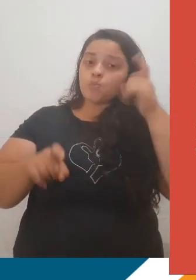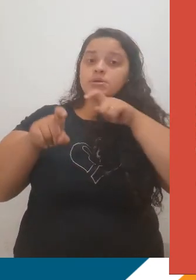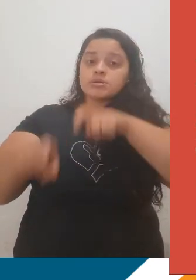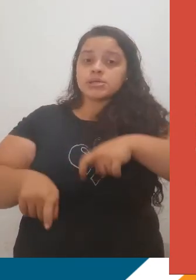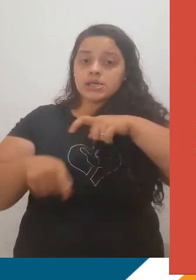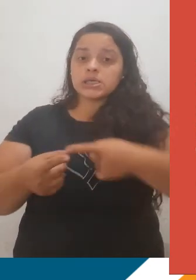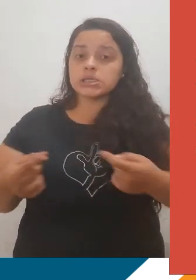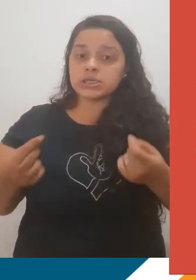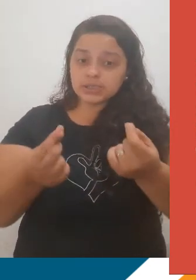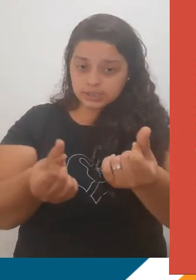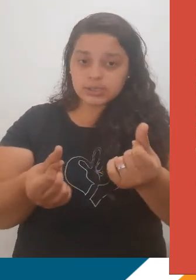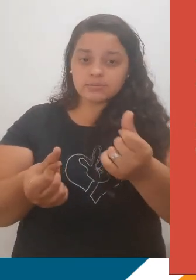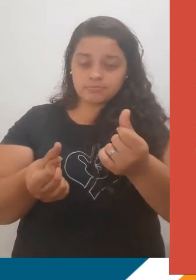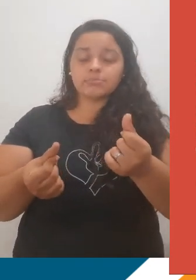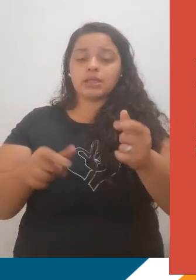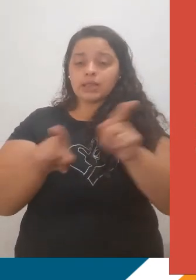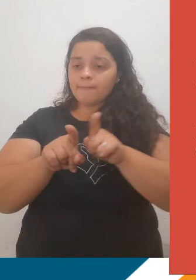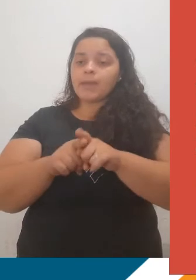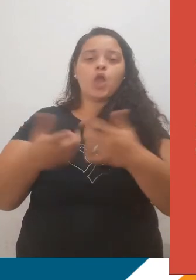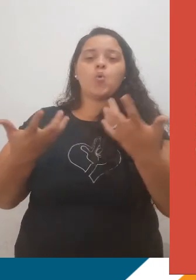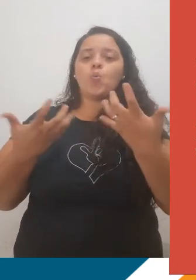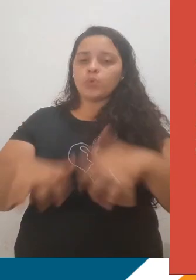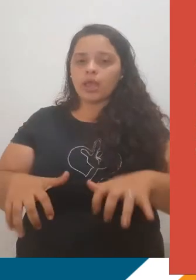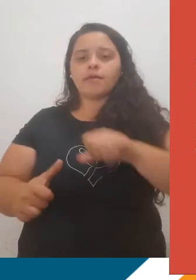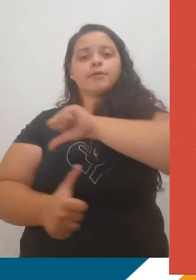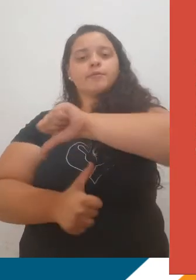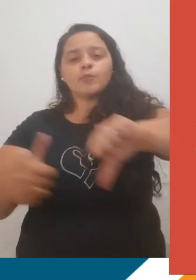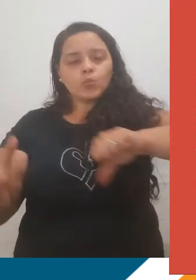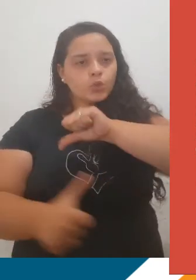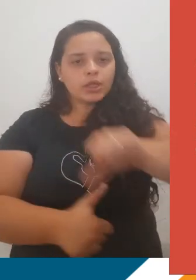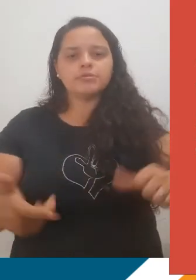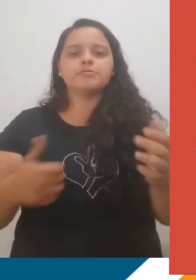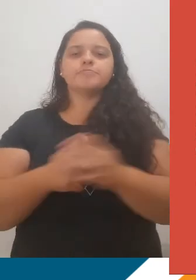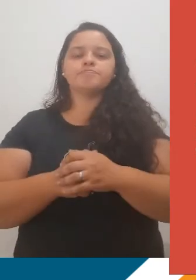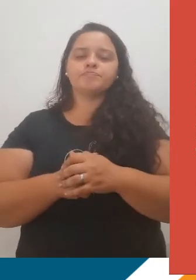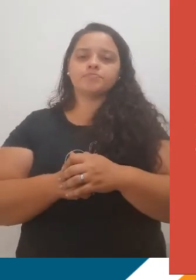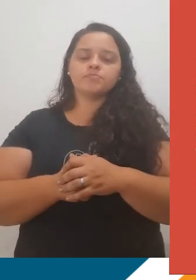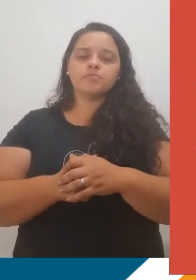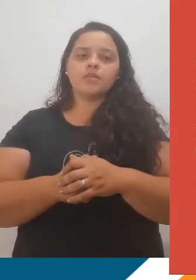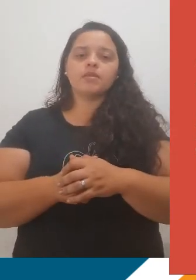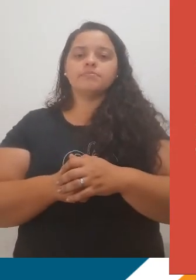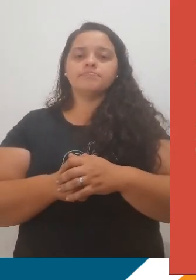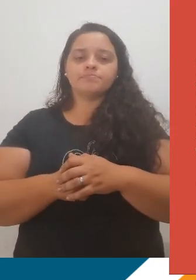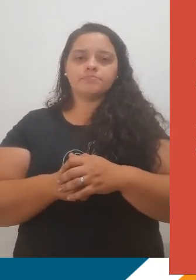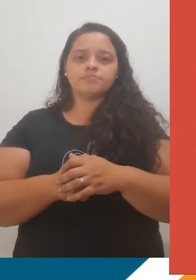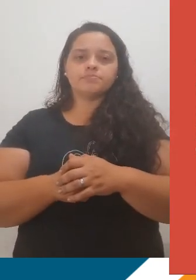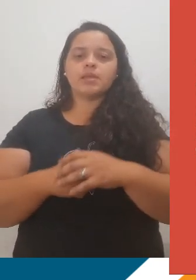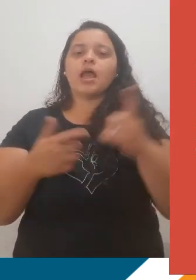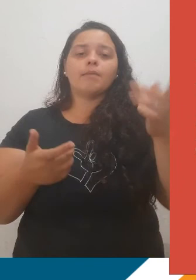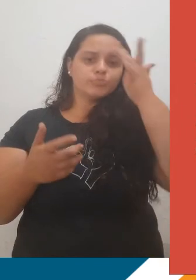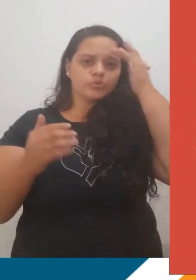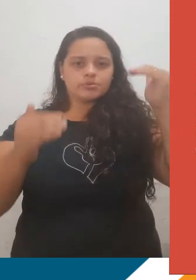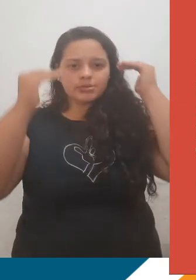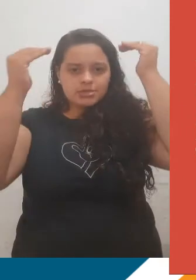empresários que estão insatisfeitos com a intervenção do Estado na economia, das classes altas de maneira geral, que não querem essa